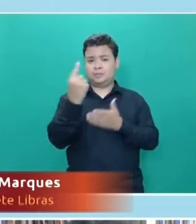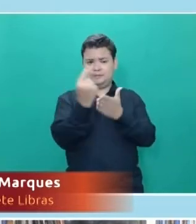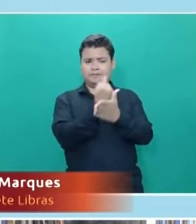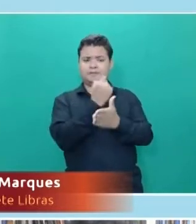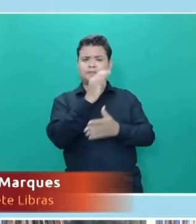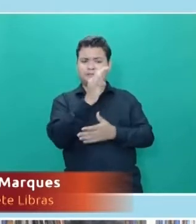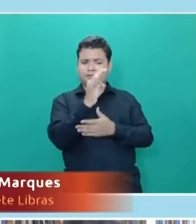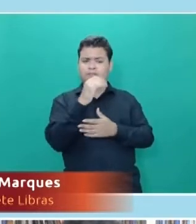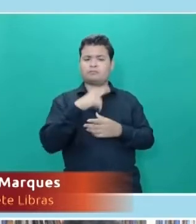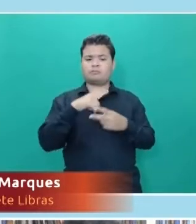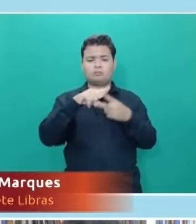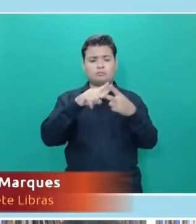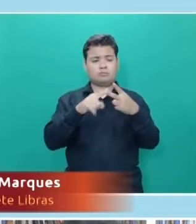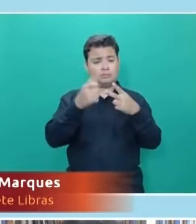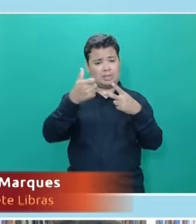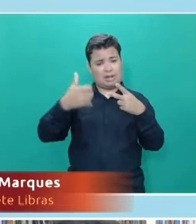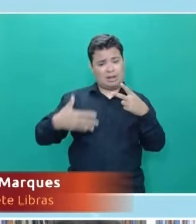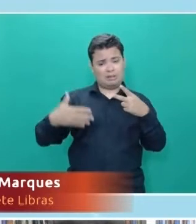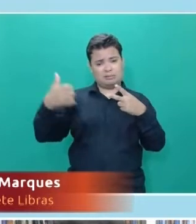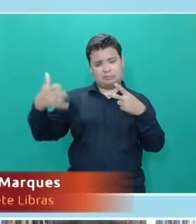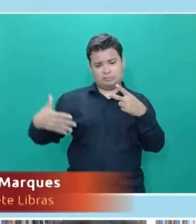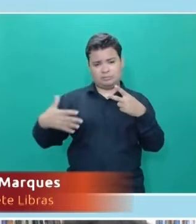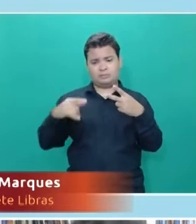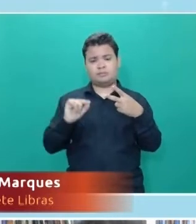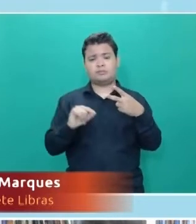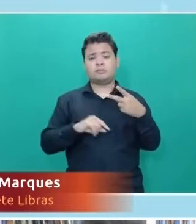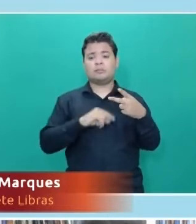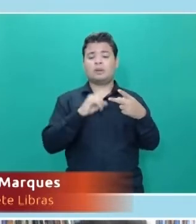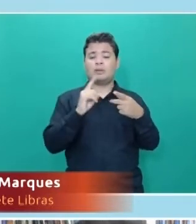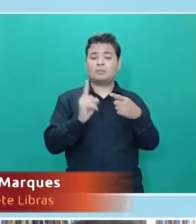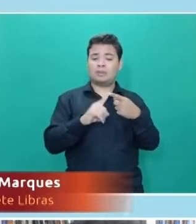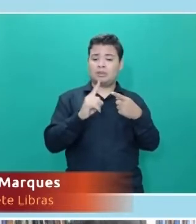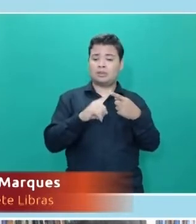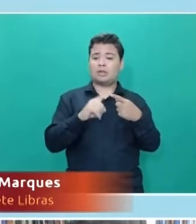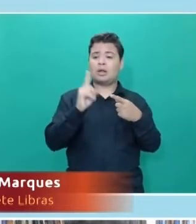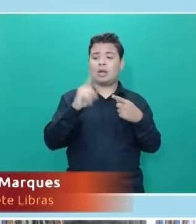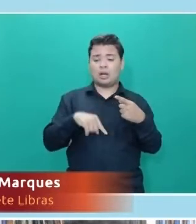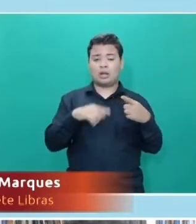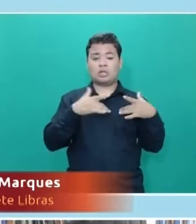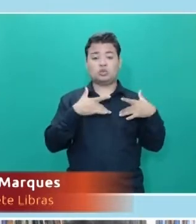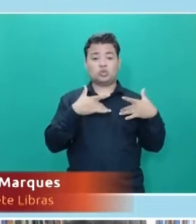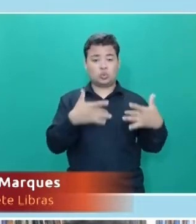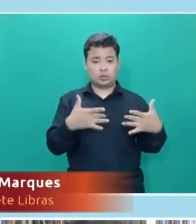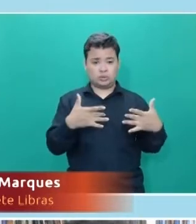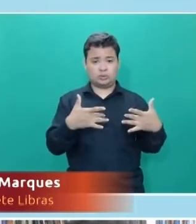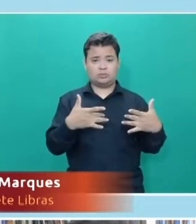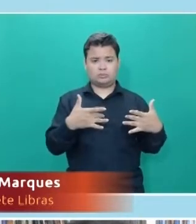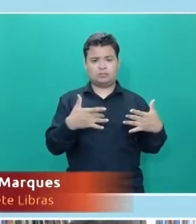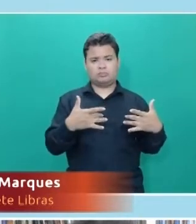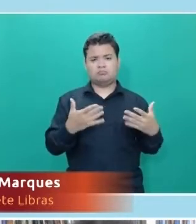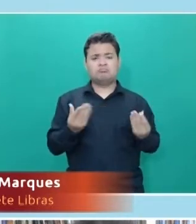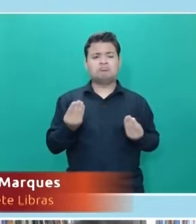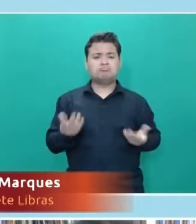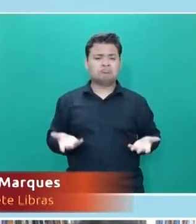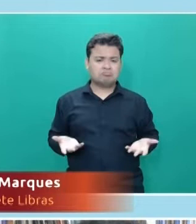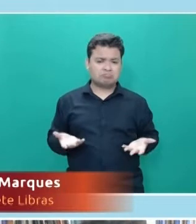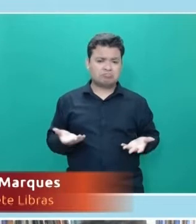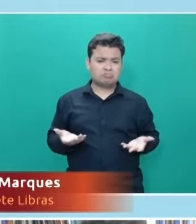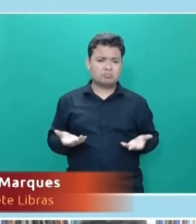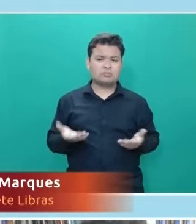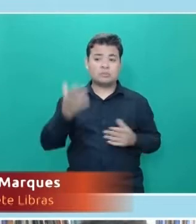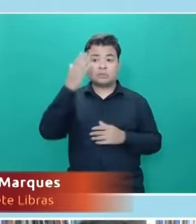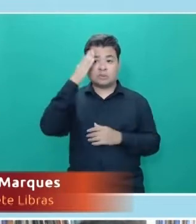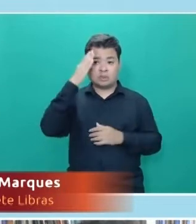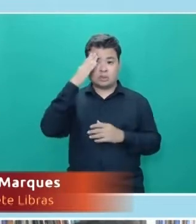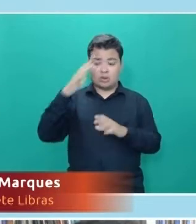2 características. Primeiro, que ele é um regime solidário. O que é um regime solidário? Significa que aquela juventude hoje